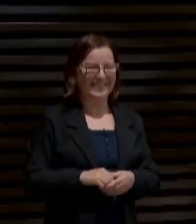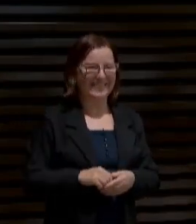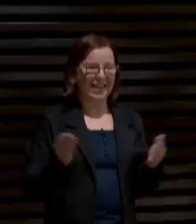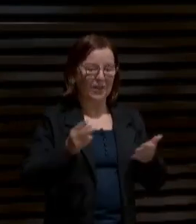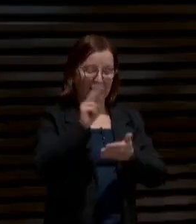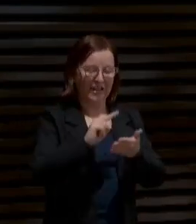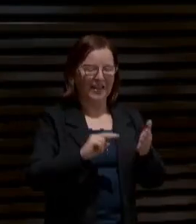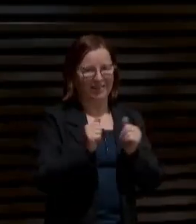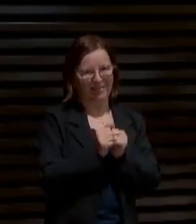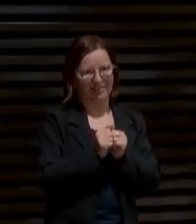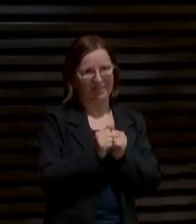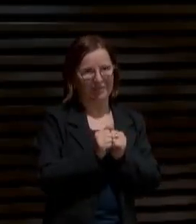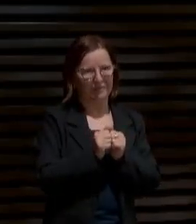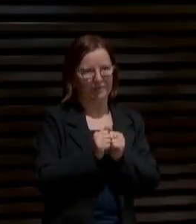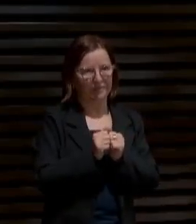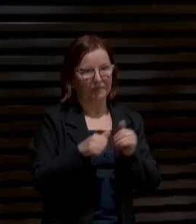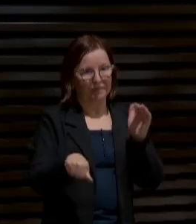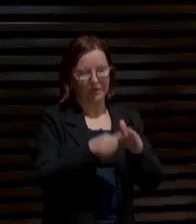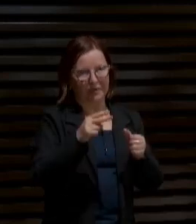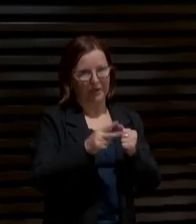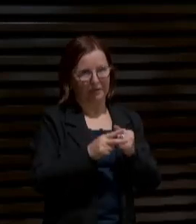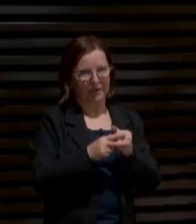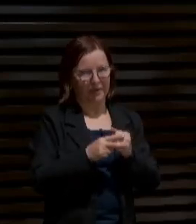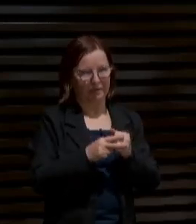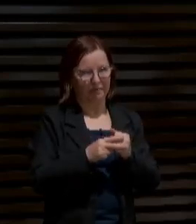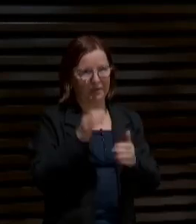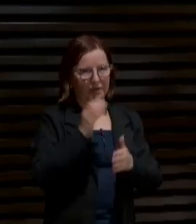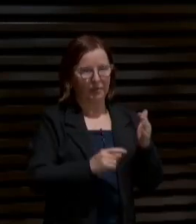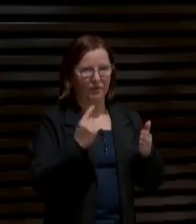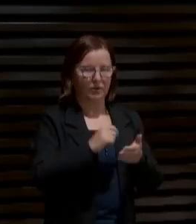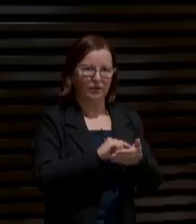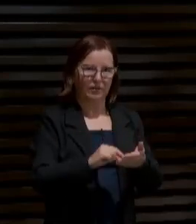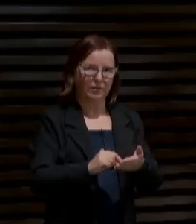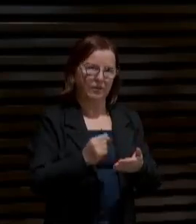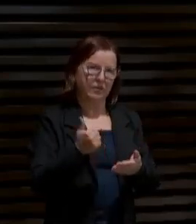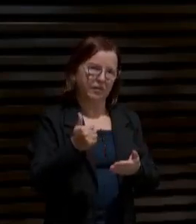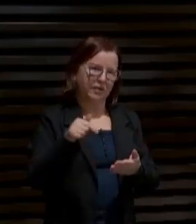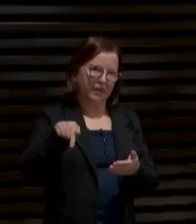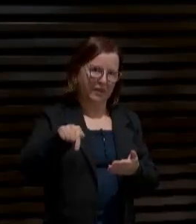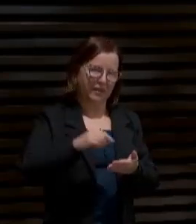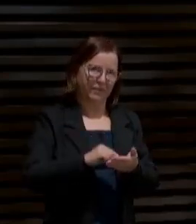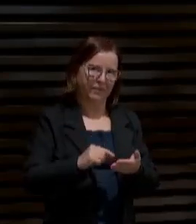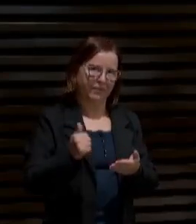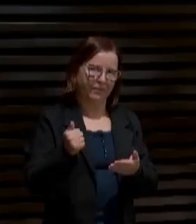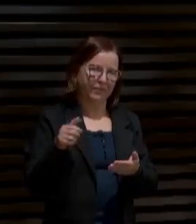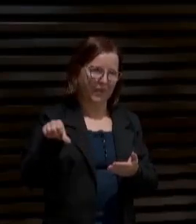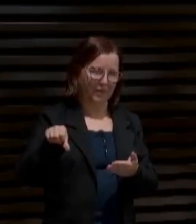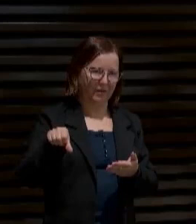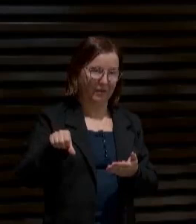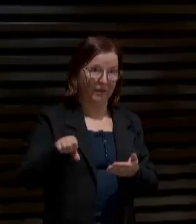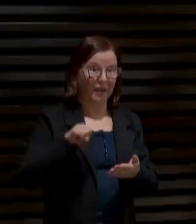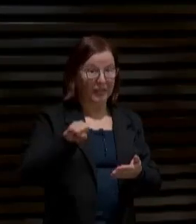junto a primeira pedro dos 11 17 19 vamos juntos e se